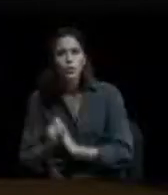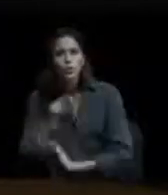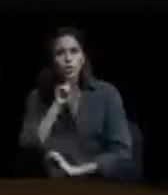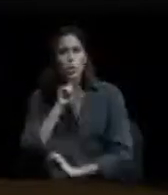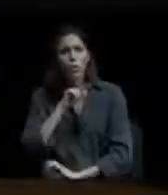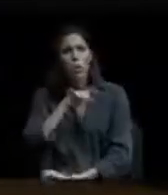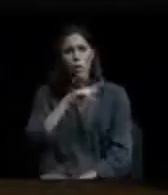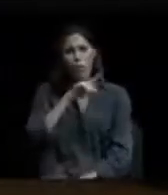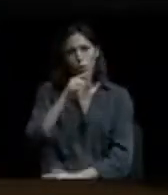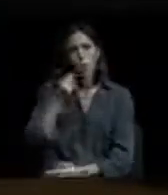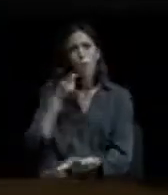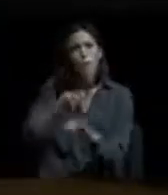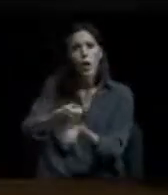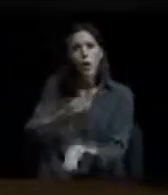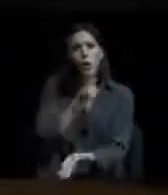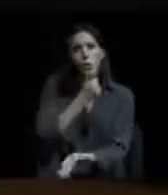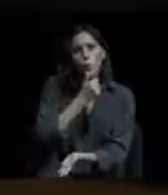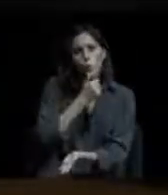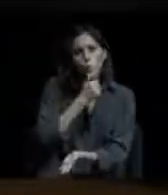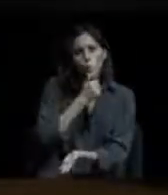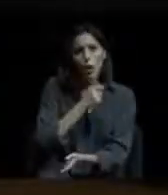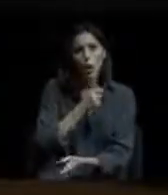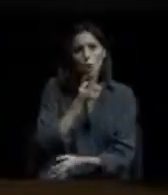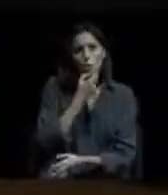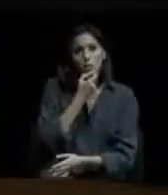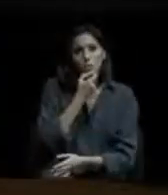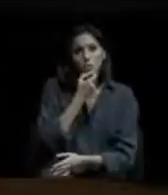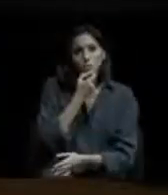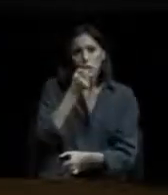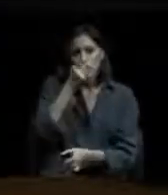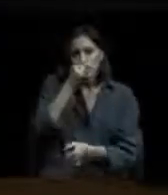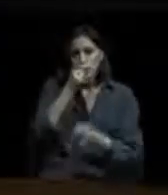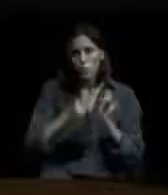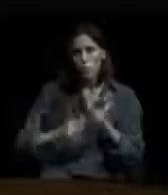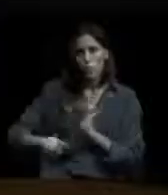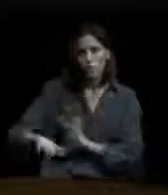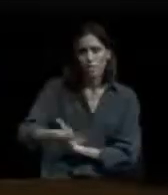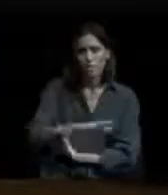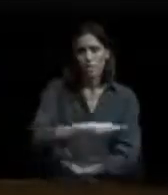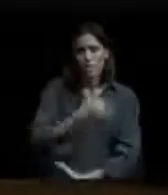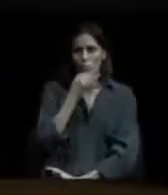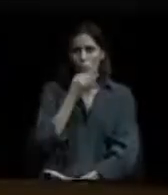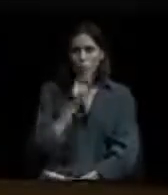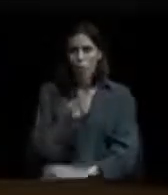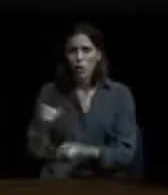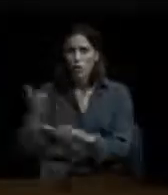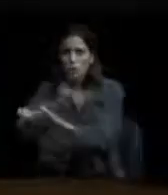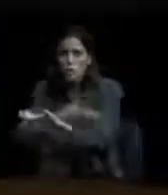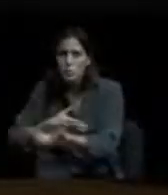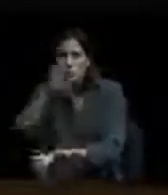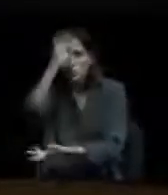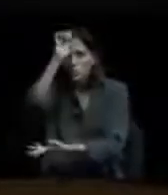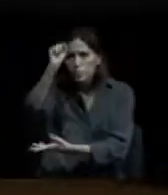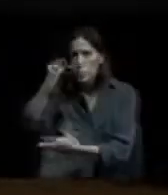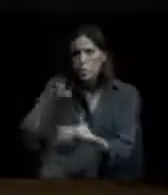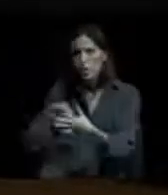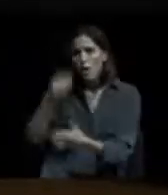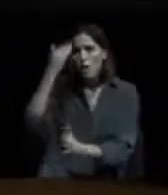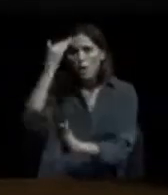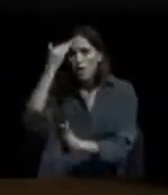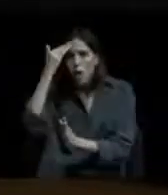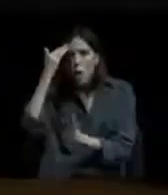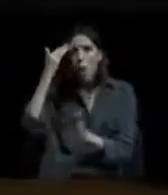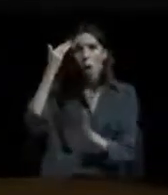sem dificuldade pagar e pelos quais o município pretende beneficiar no médio prazo? Estamos ou não a falar de um orçamento com expectativas